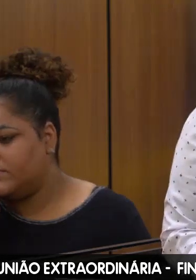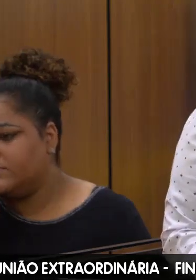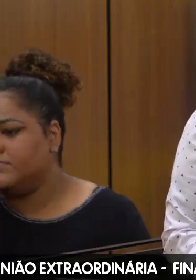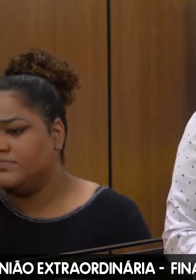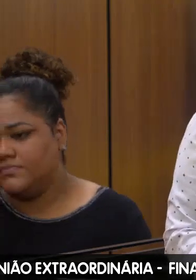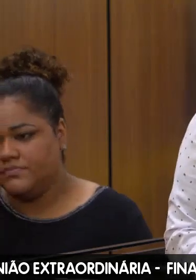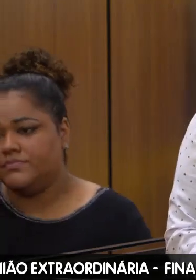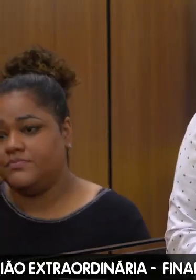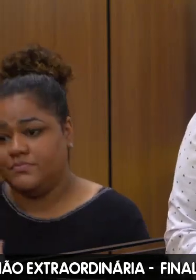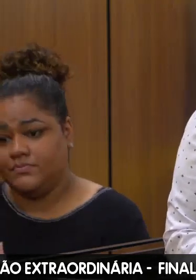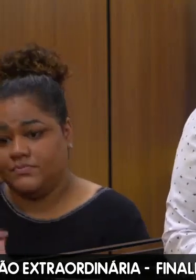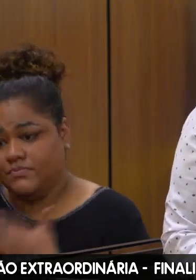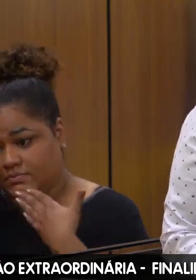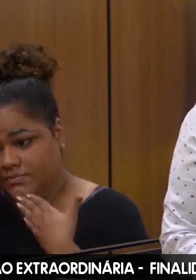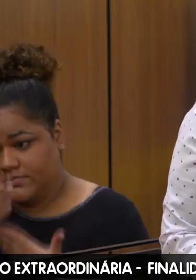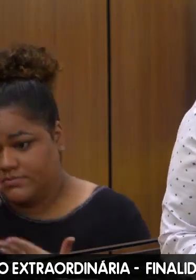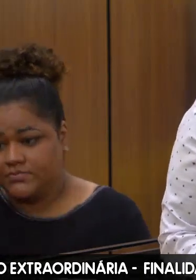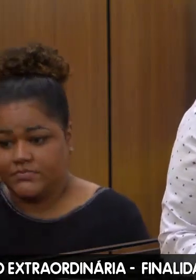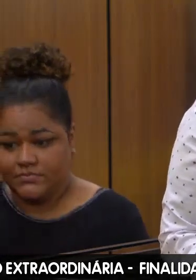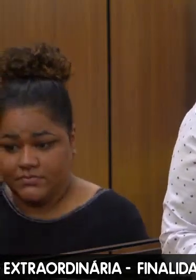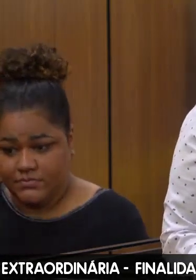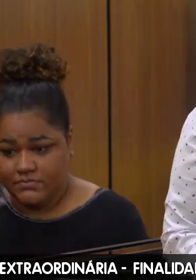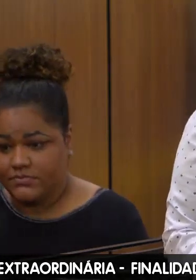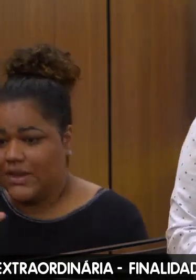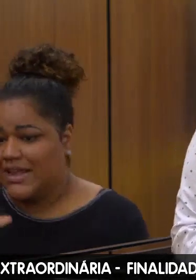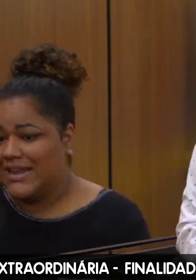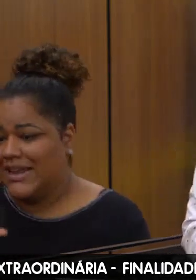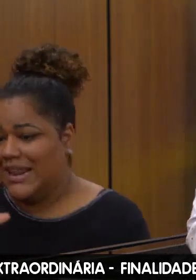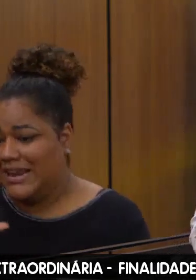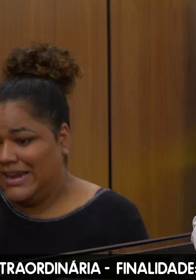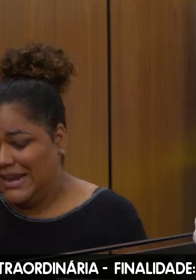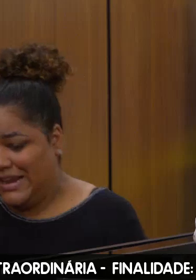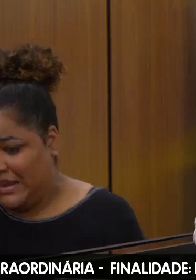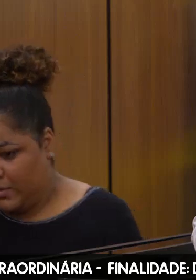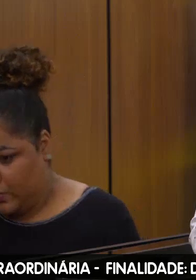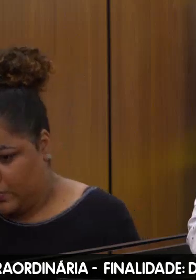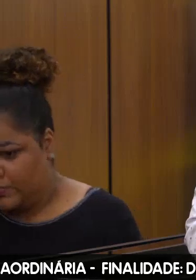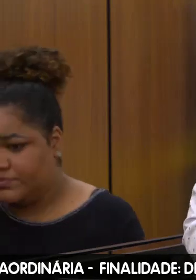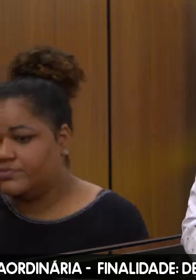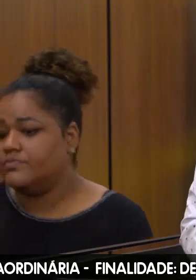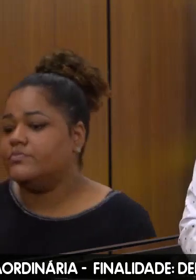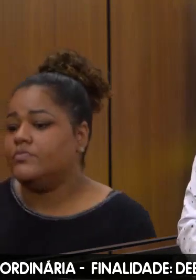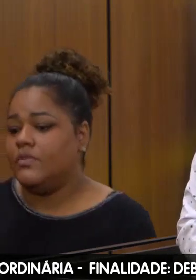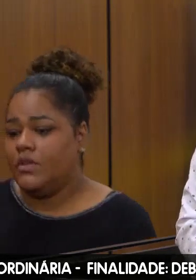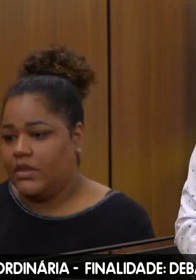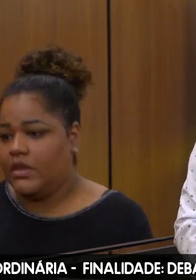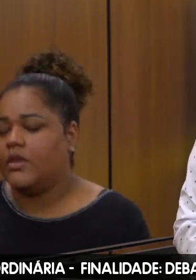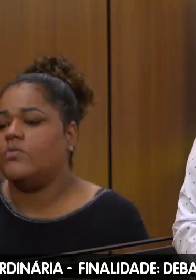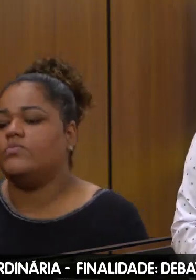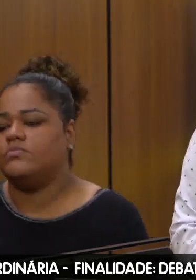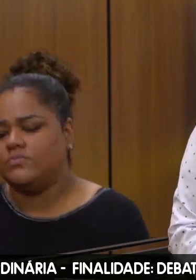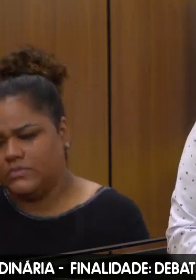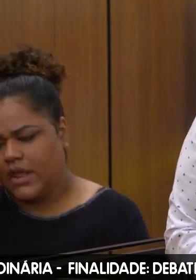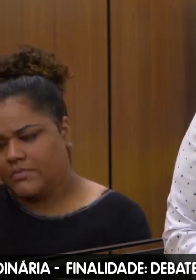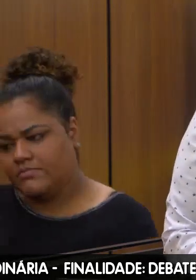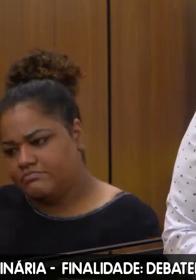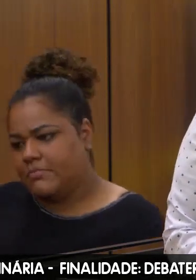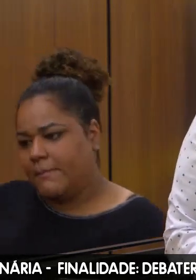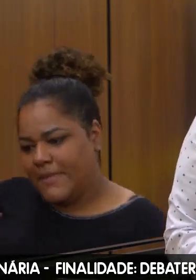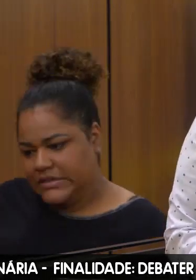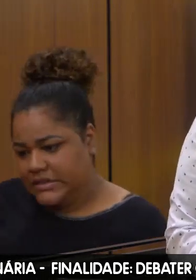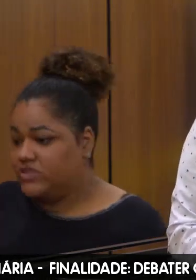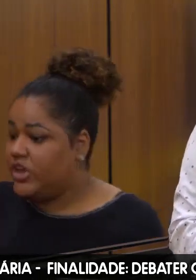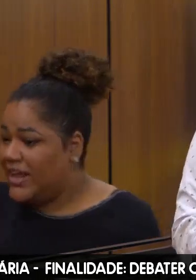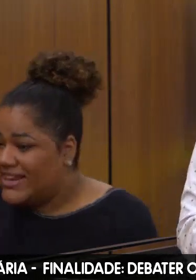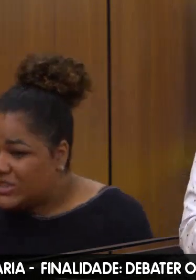apoio nós tivemos aqui desde que ele tomou conhecimento dos fatos ele prontificou